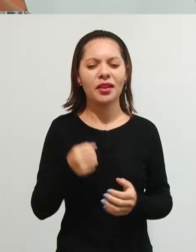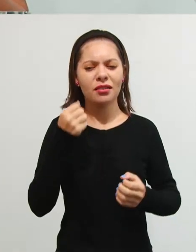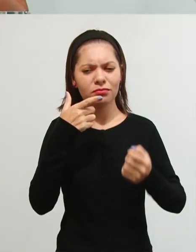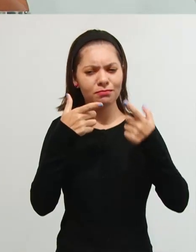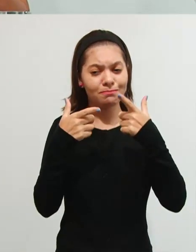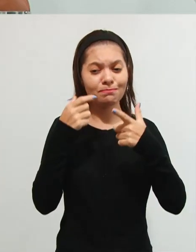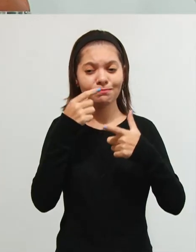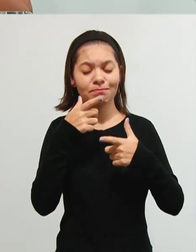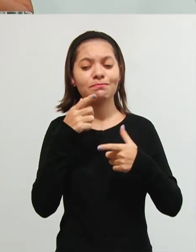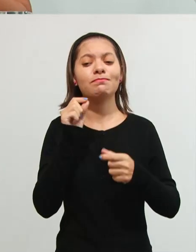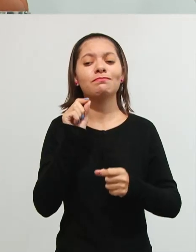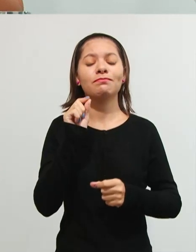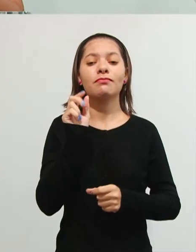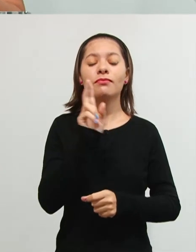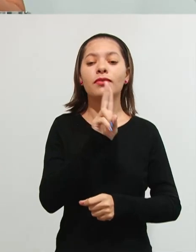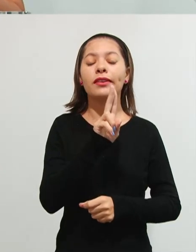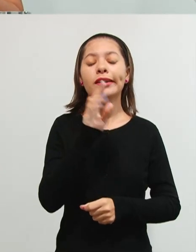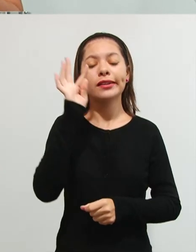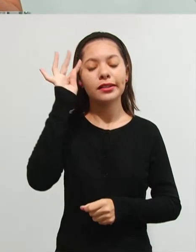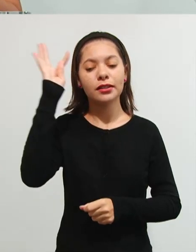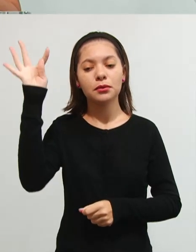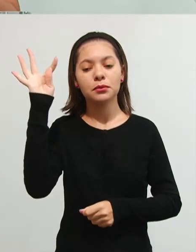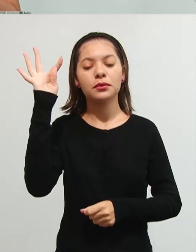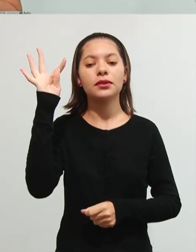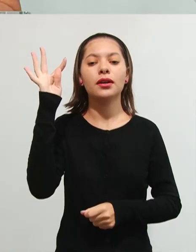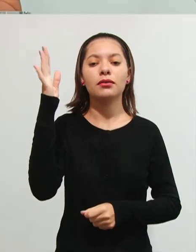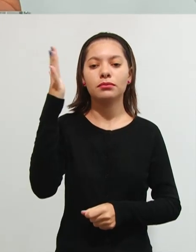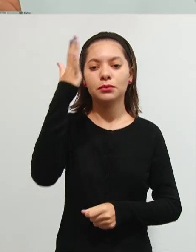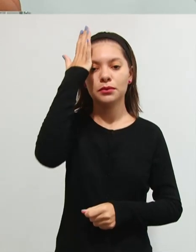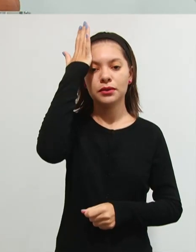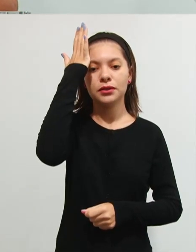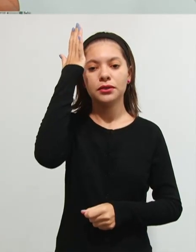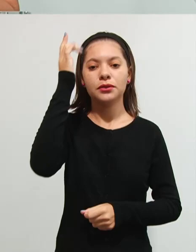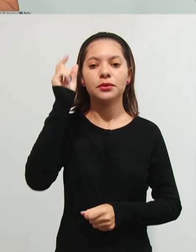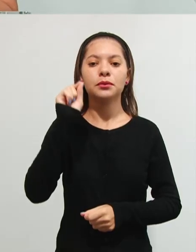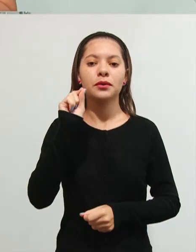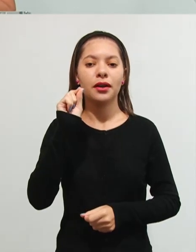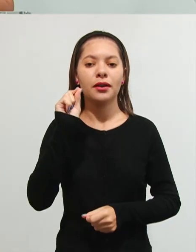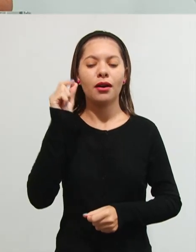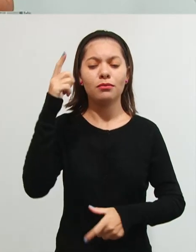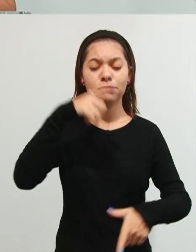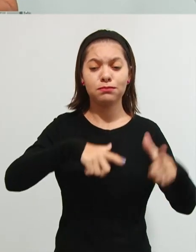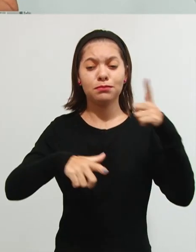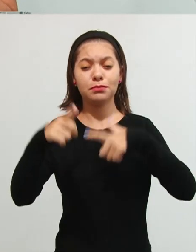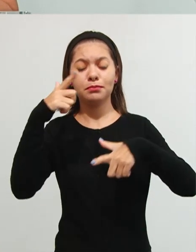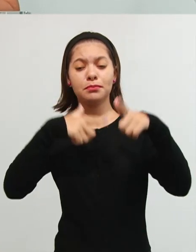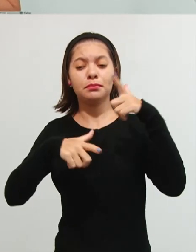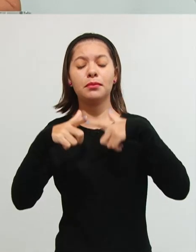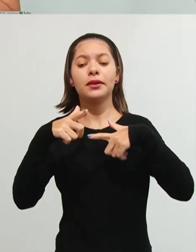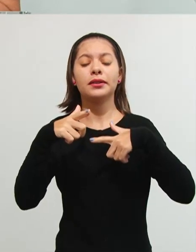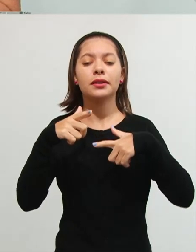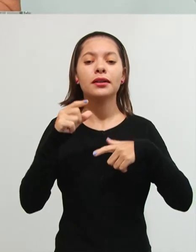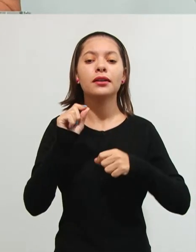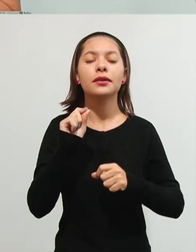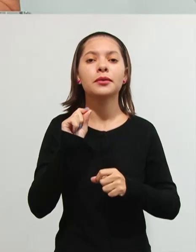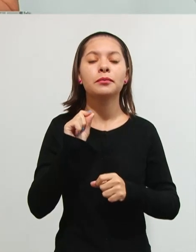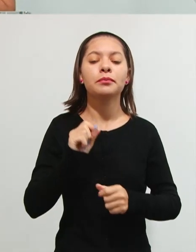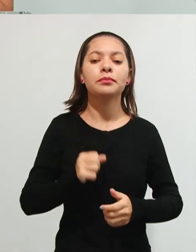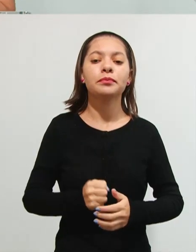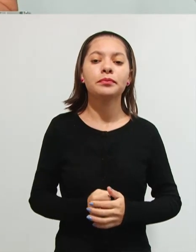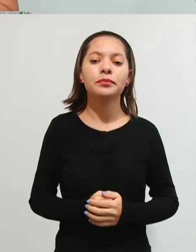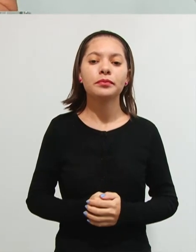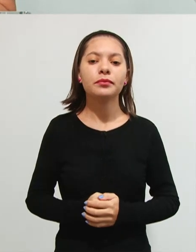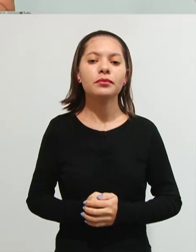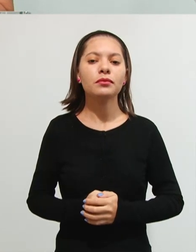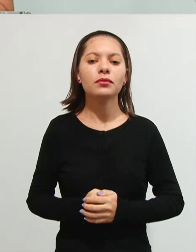sobre essa teoria de Frederick Skinner, que é a questão da repetição, sem considerar o tipo